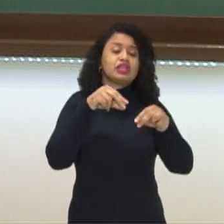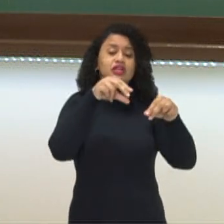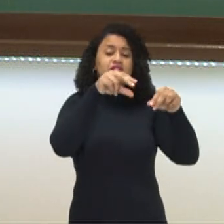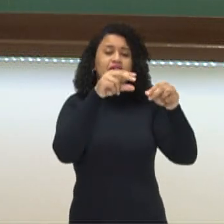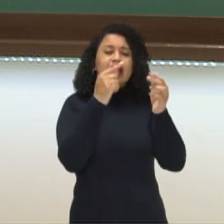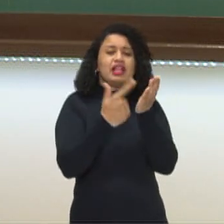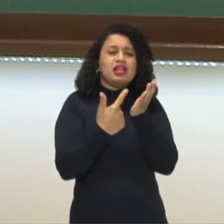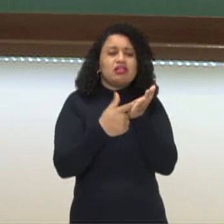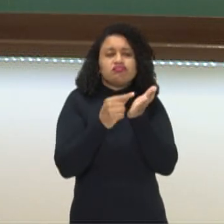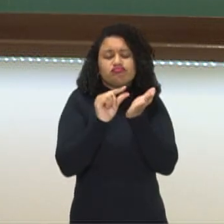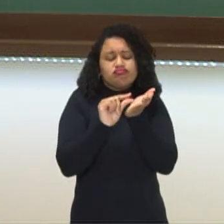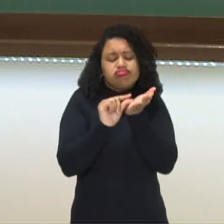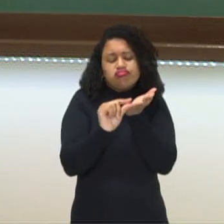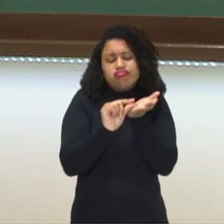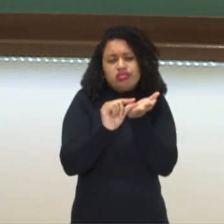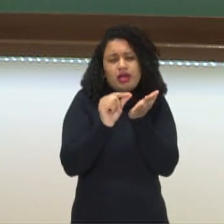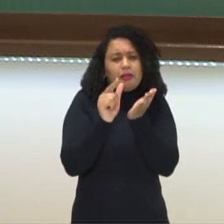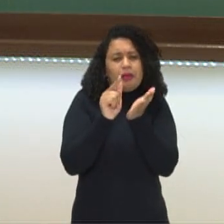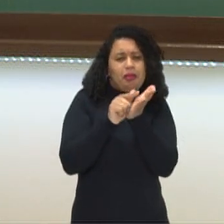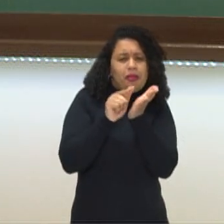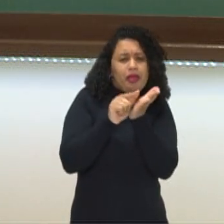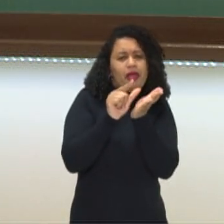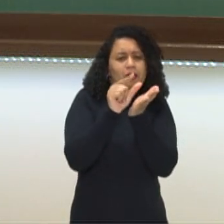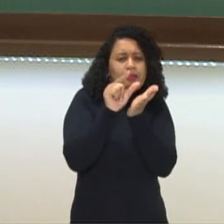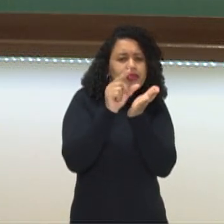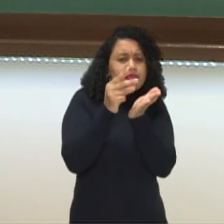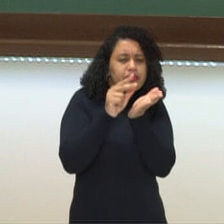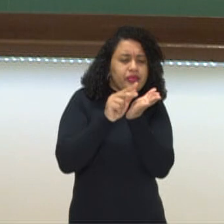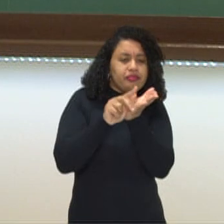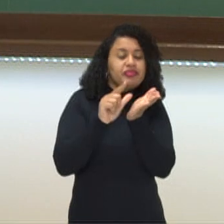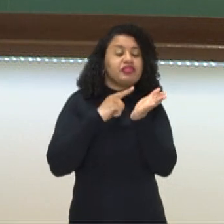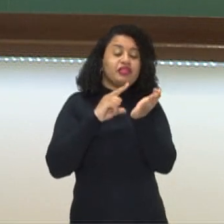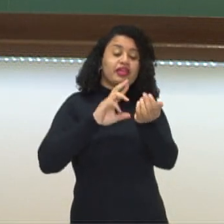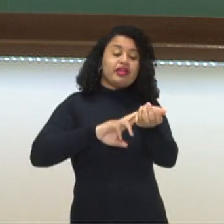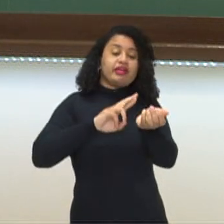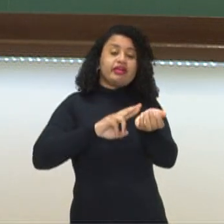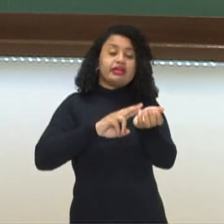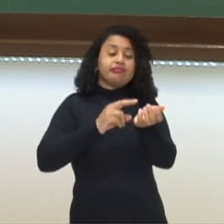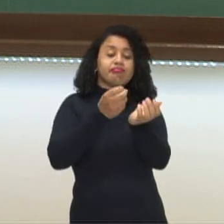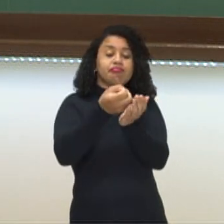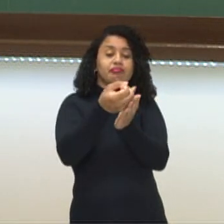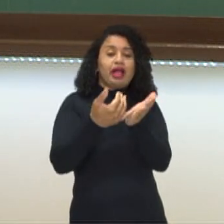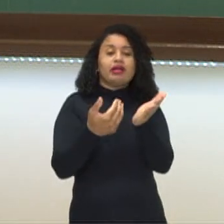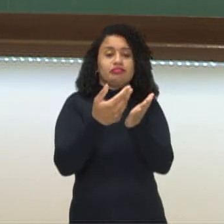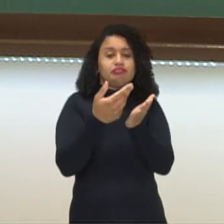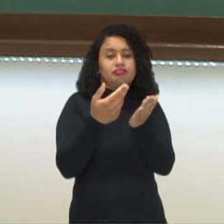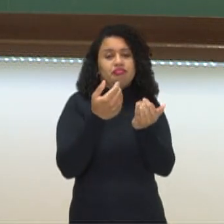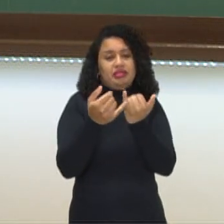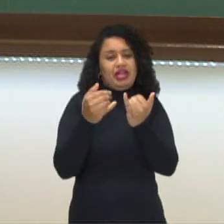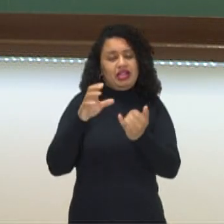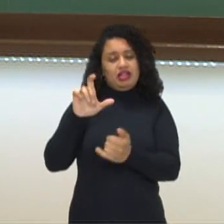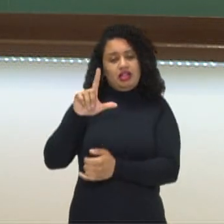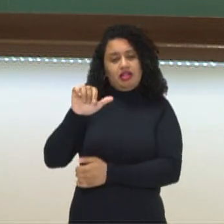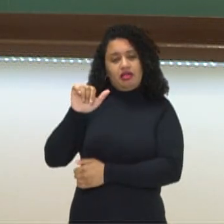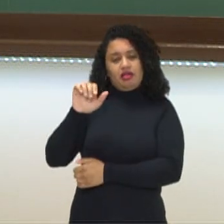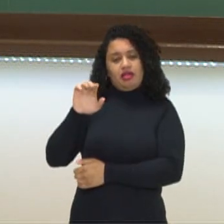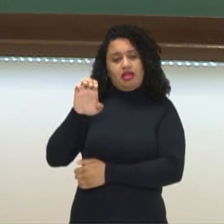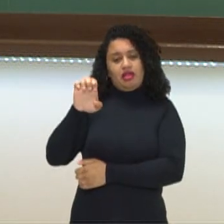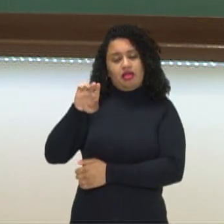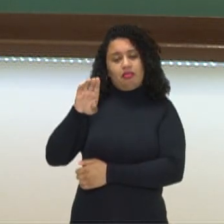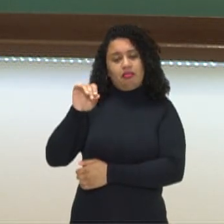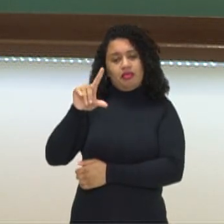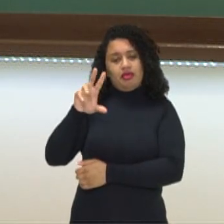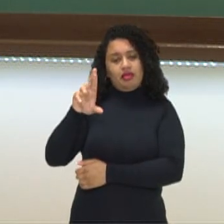esses livretos. Esses livretos continham as rimas, né? Como as emboladas, que eu trouxe um exemplo ali, tinha